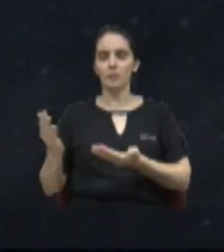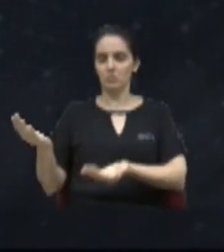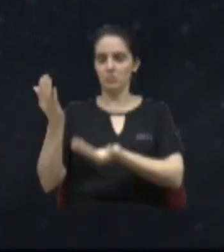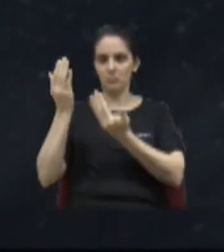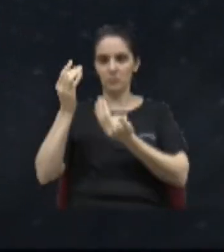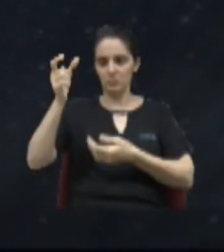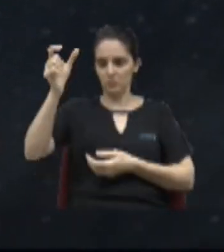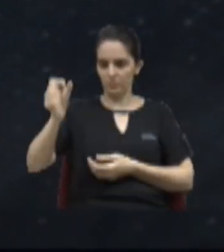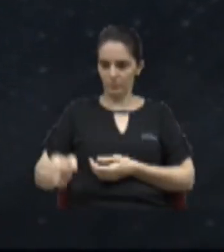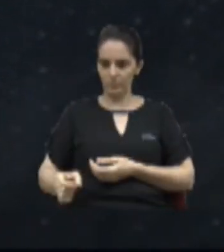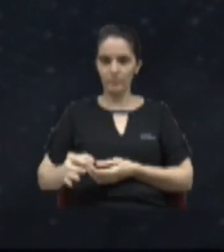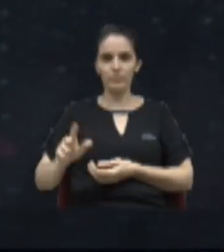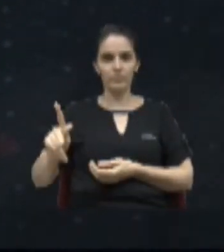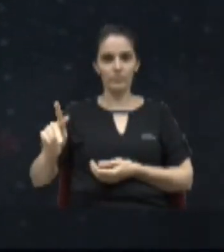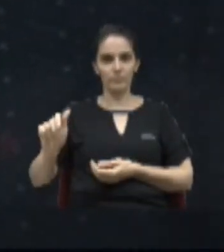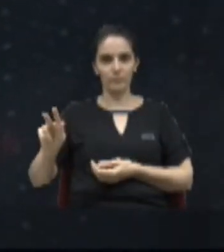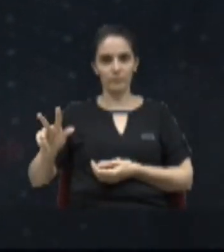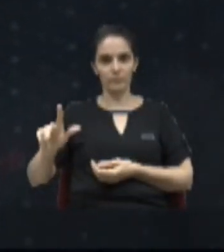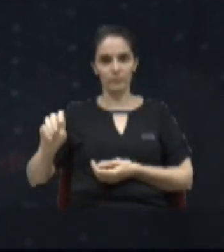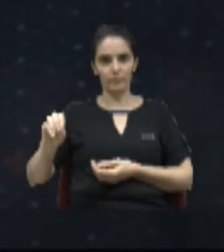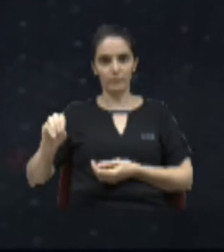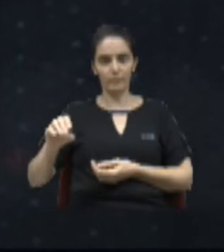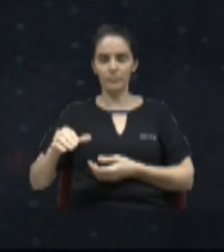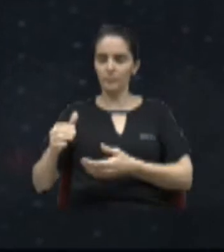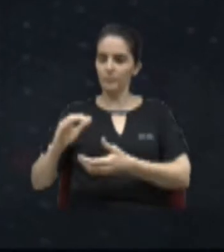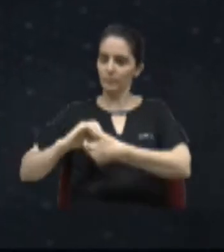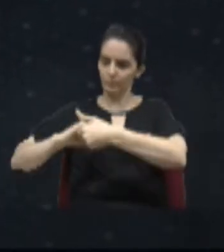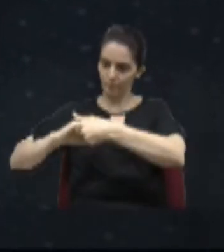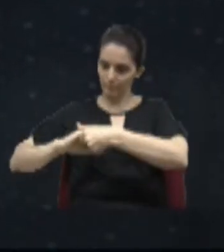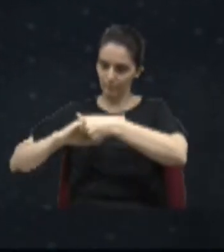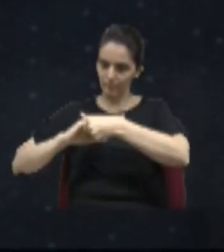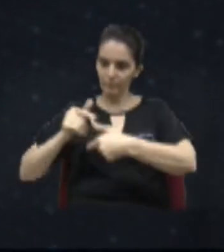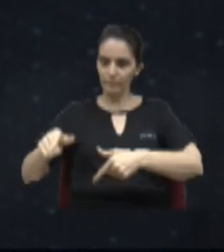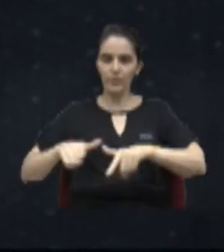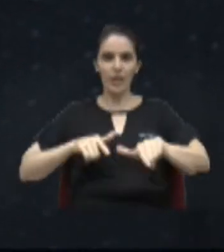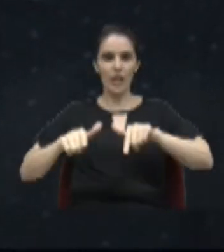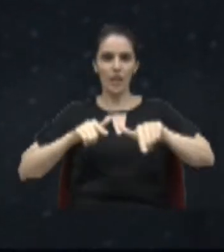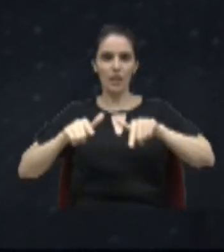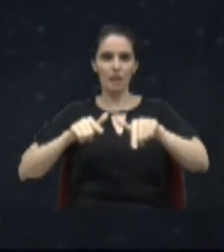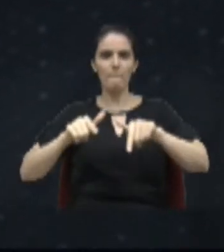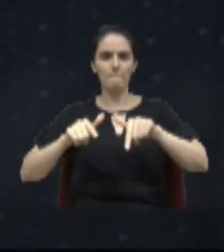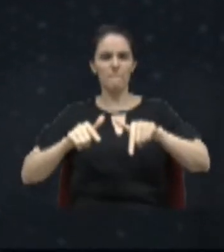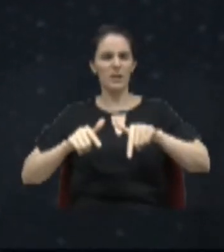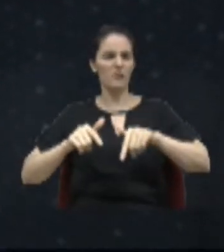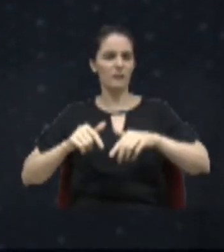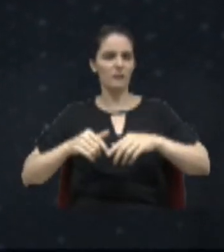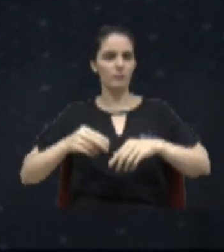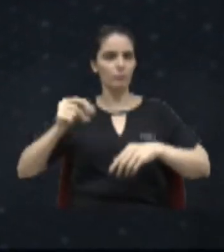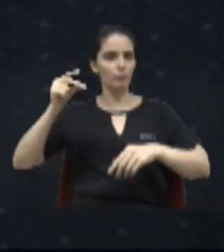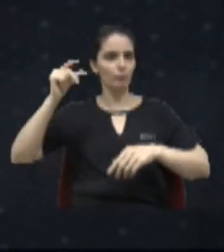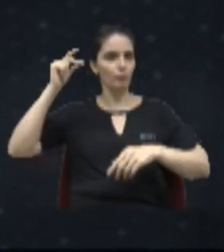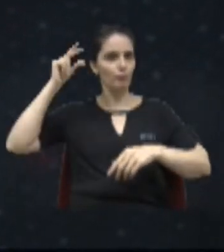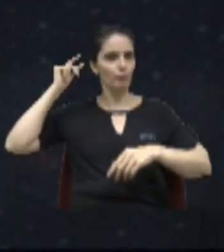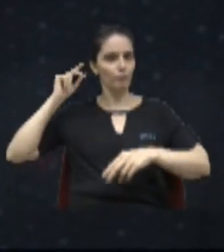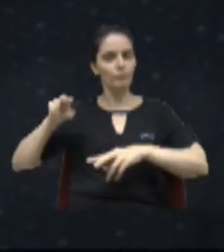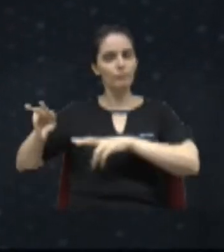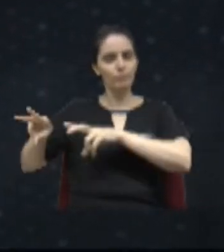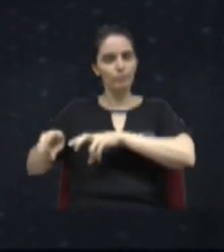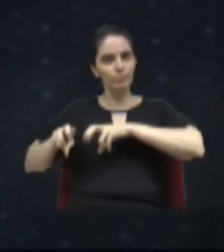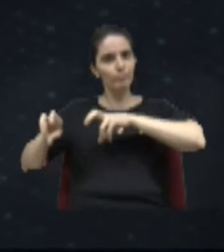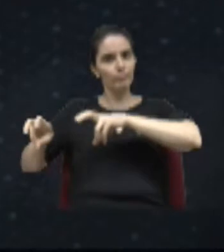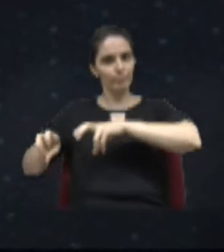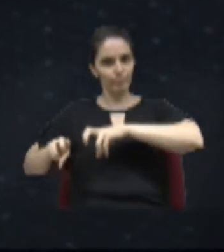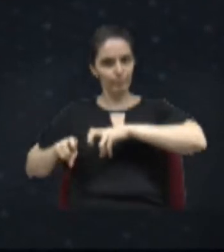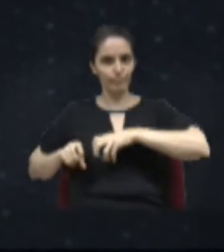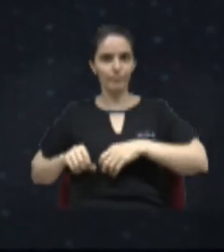ao Paulo Tetzner e ao Paulo, parabéns pelo trabalho que faz. Há muito tempo na zona rural, né, Paulo? Mais